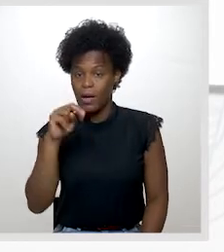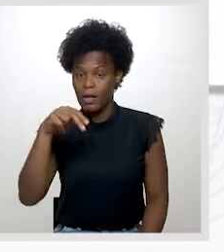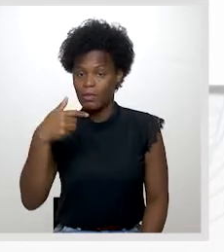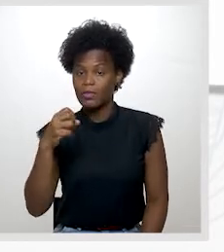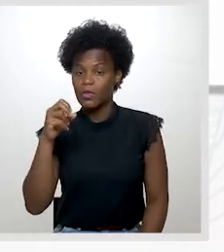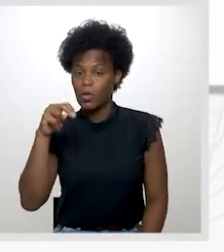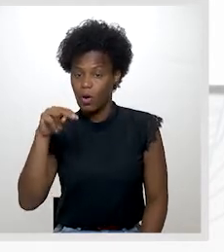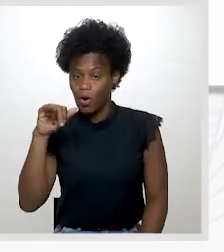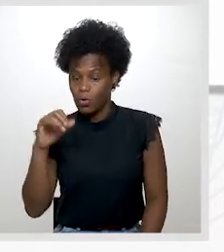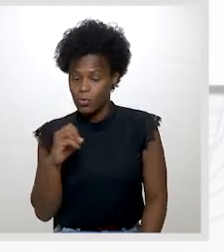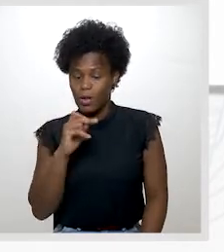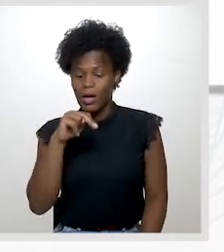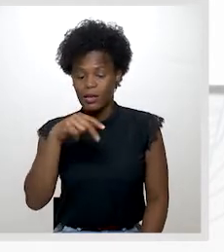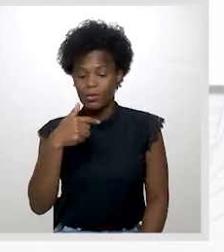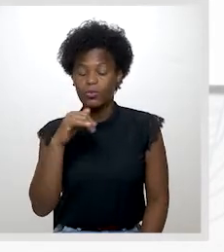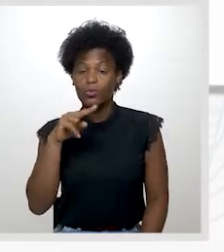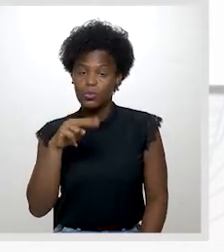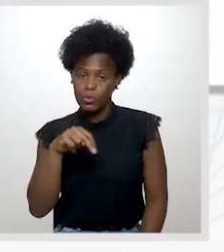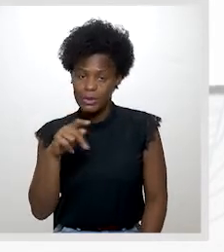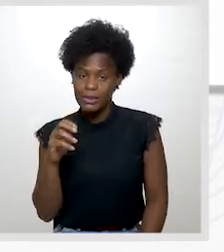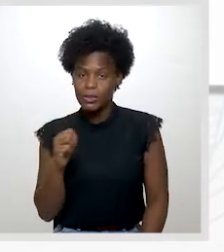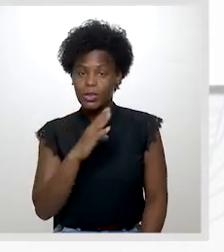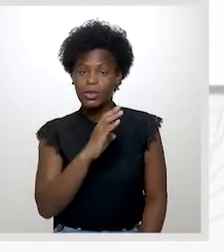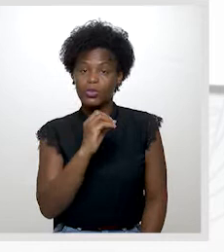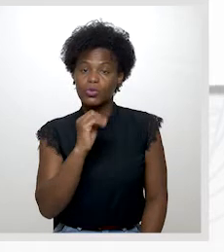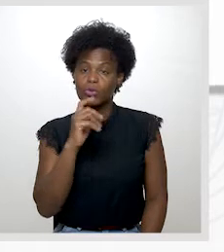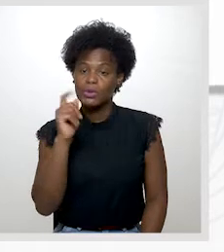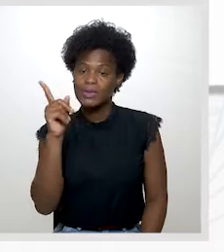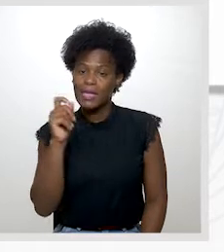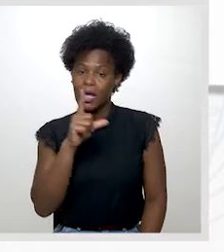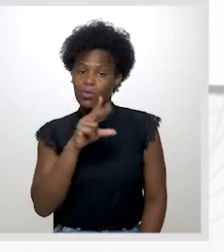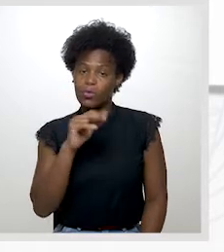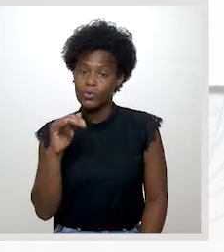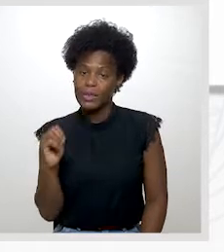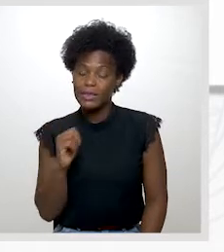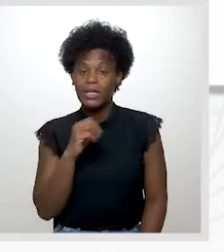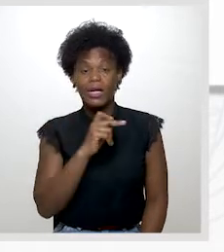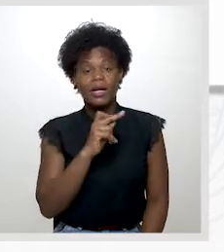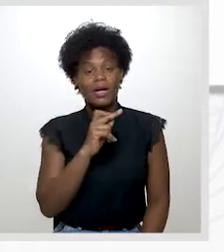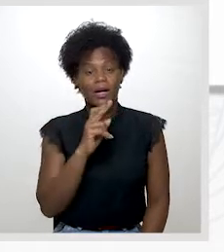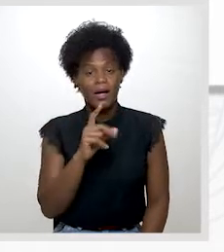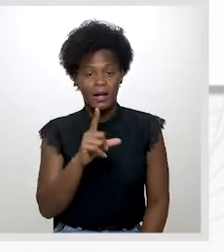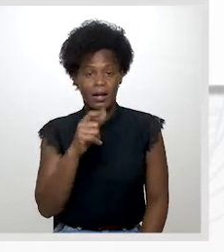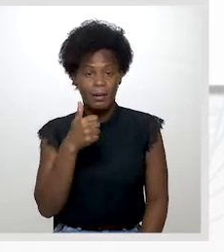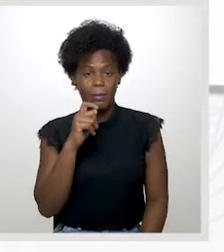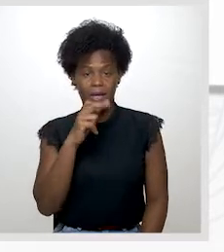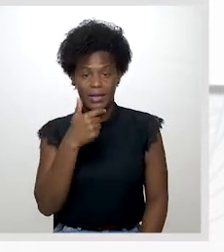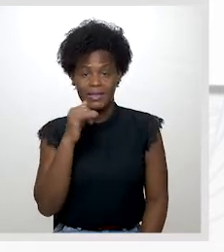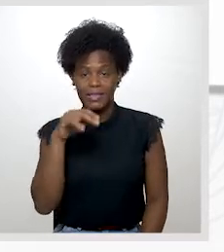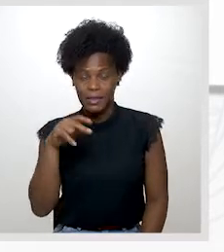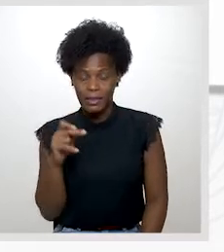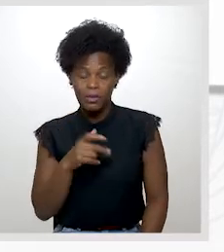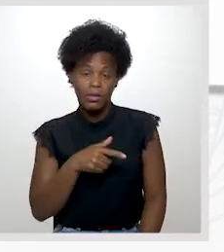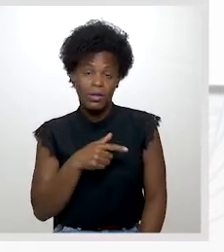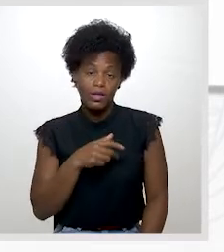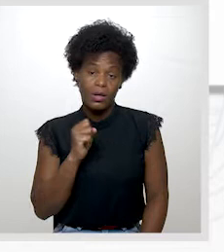Lobo Antunes, Mário Cláudio, José Luís Peixoto, Agostina Bessa Luís, Gonçalo